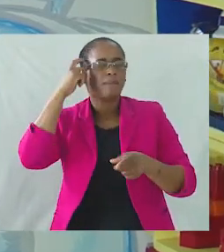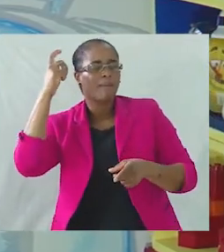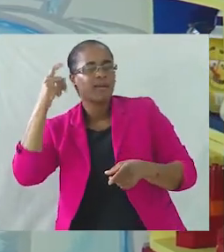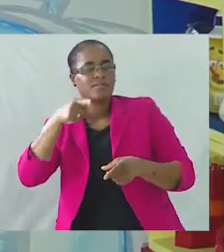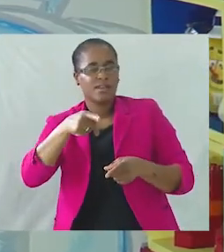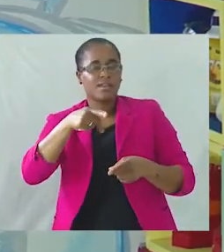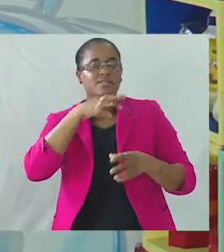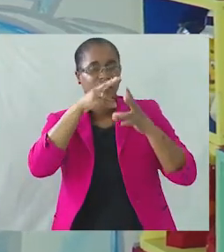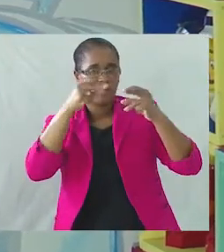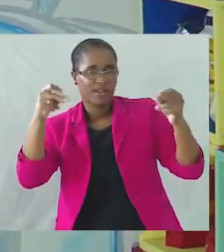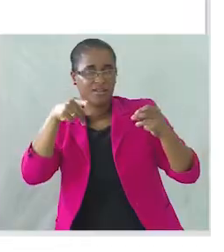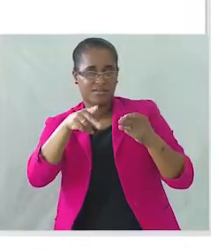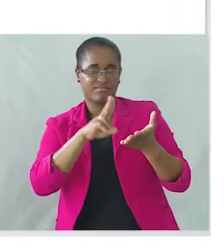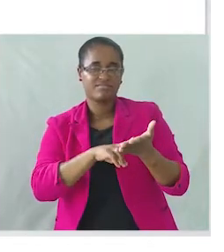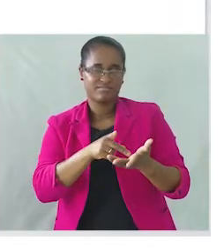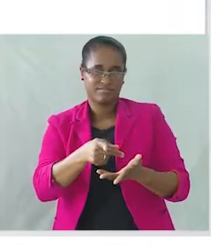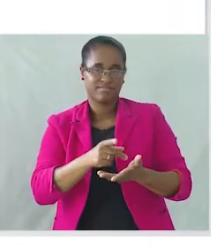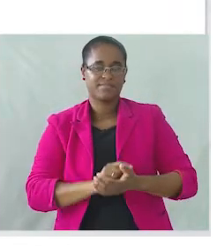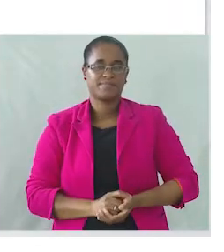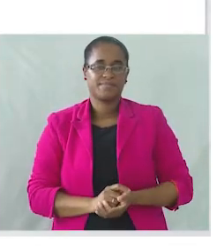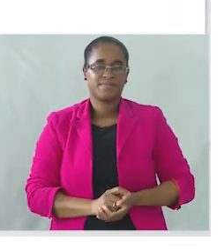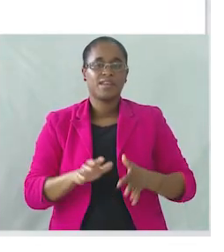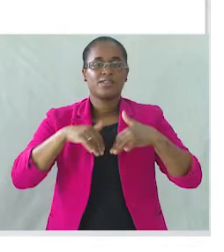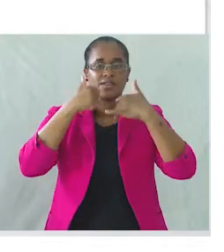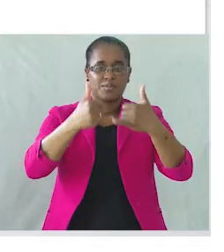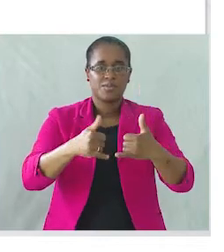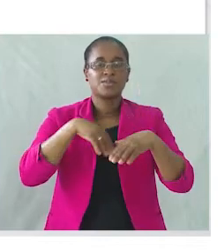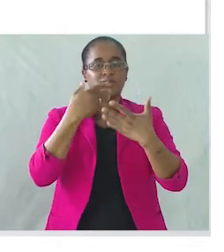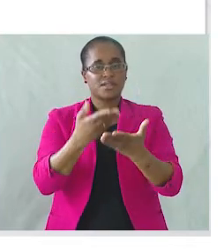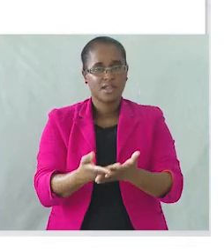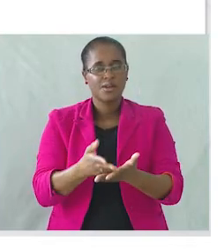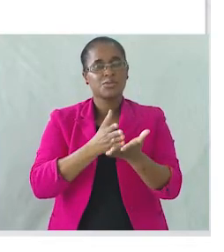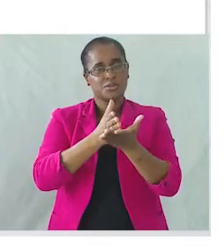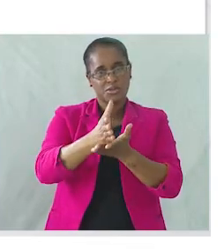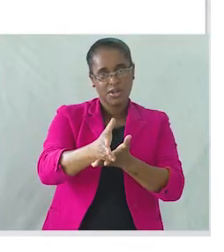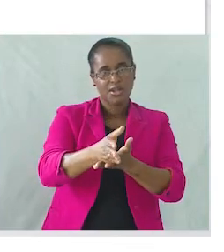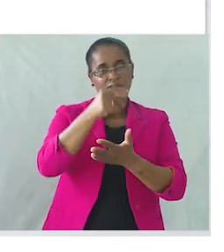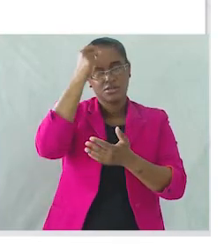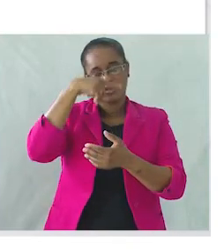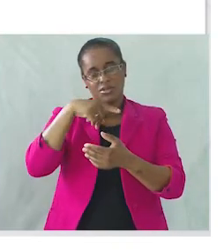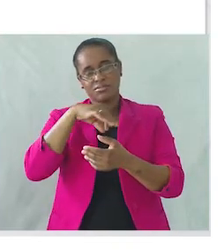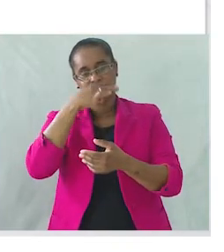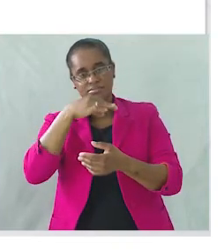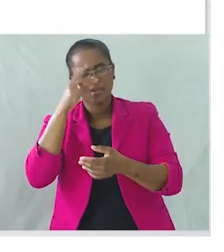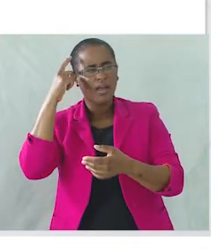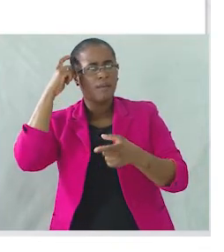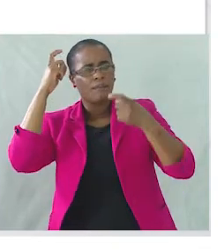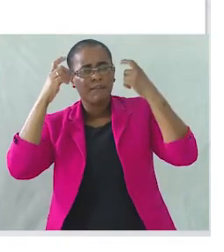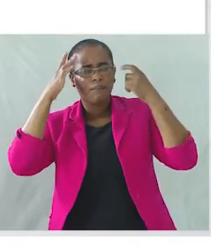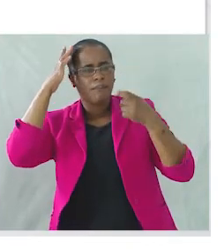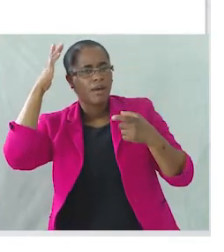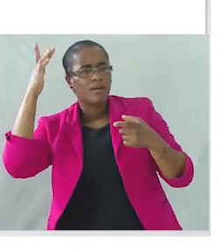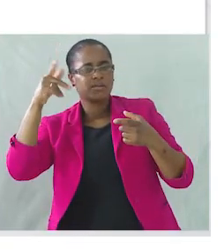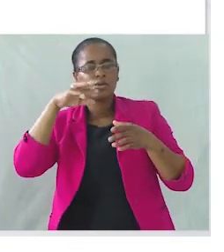dessa afirmação. Depois, dá continuidade à narrativa, imaginando o comportamento do príncipe depois